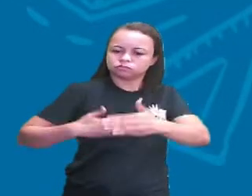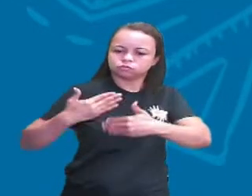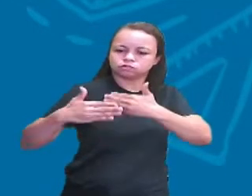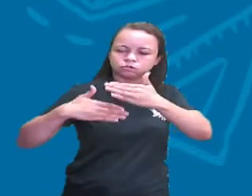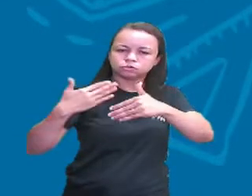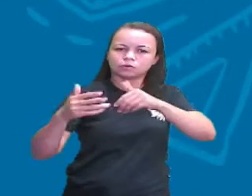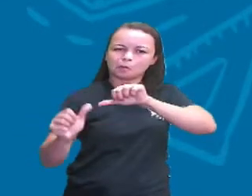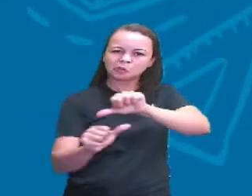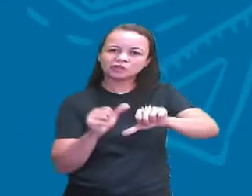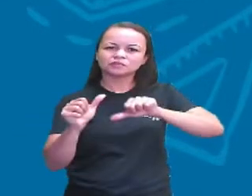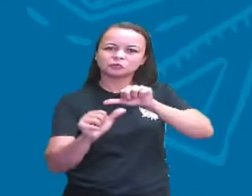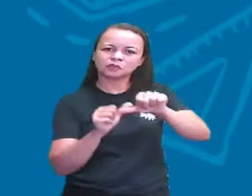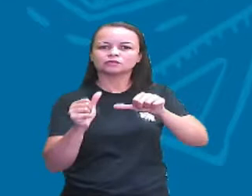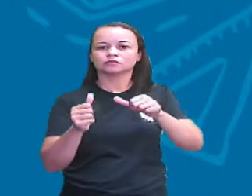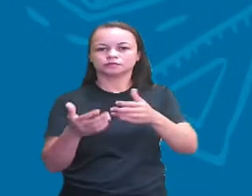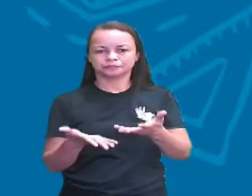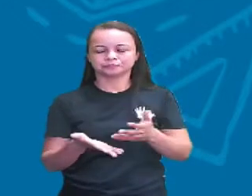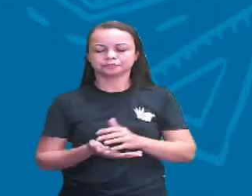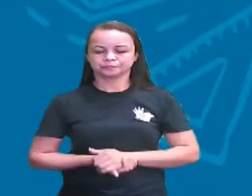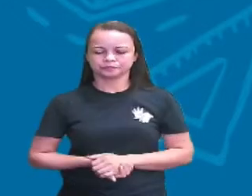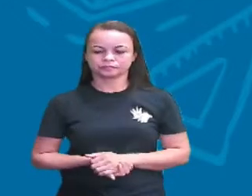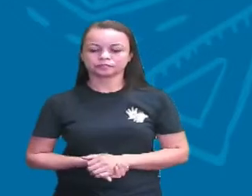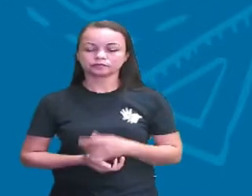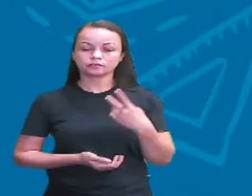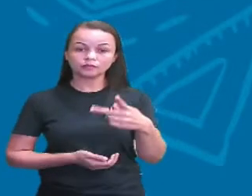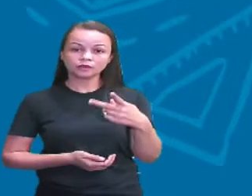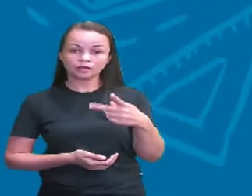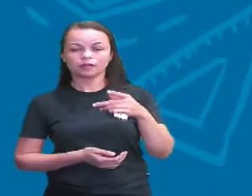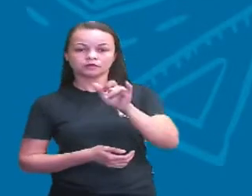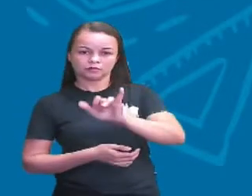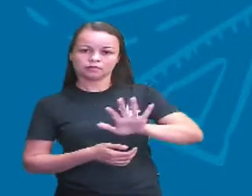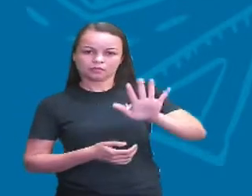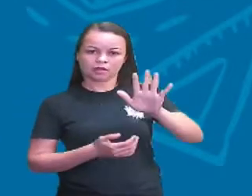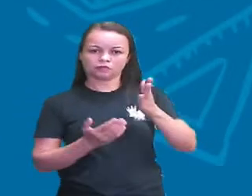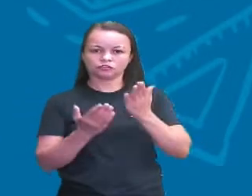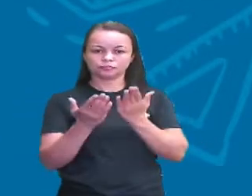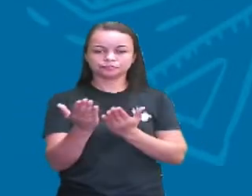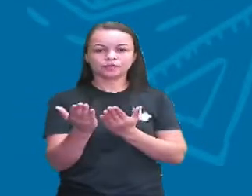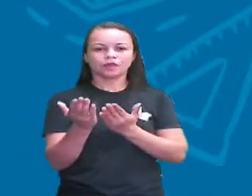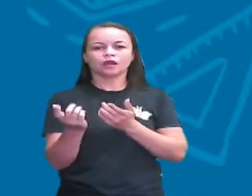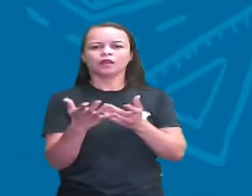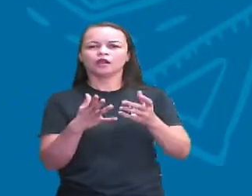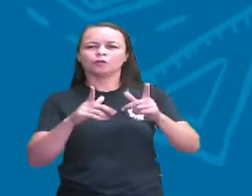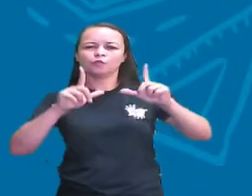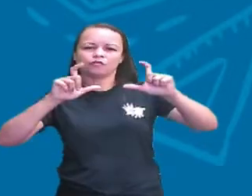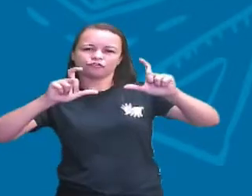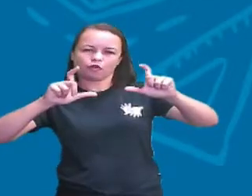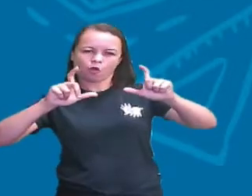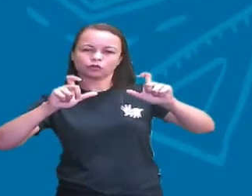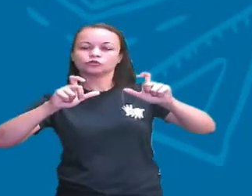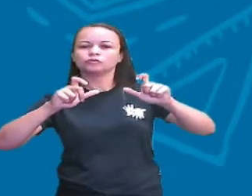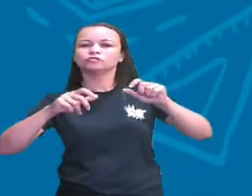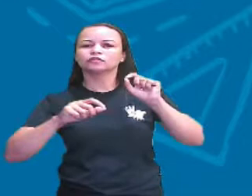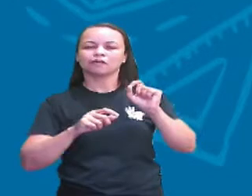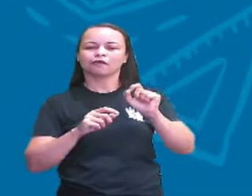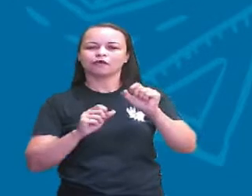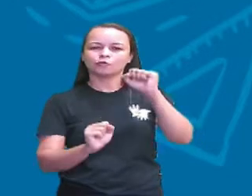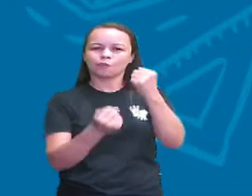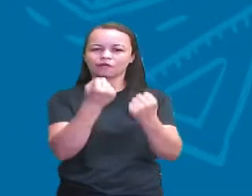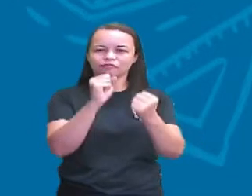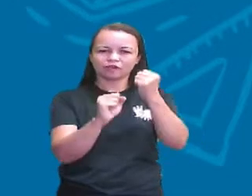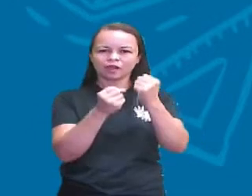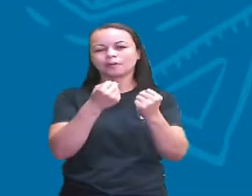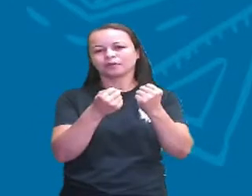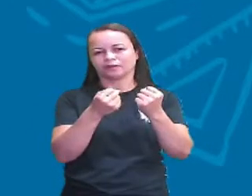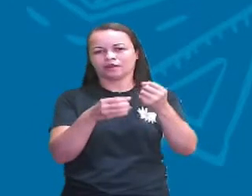estavam ocorrendo. Né? Nessa imagem que eu trouxe para vocês, é uma fotografia de uma fábrica, do interior de